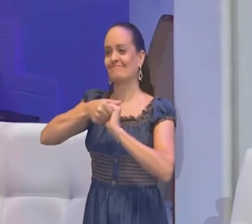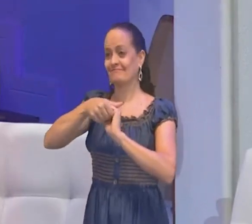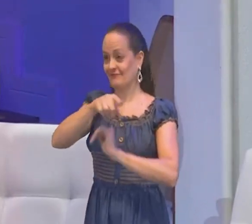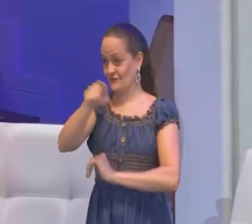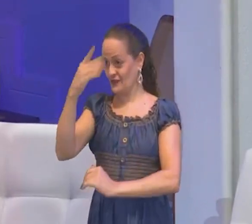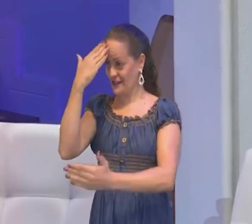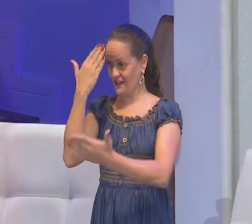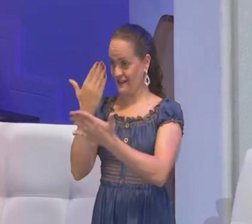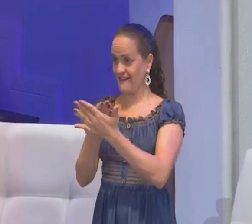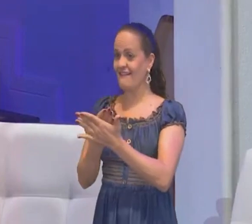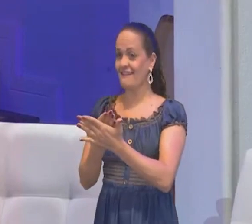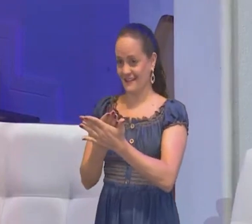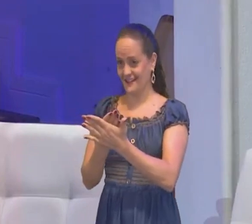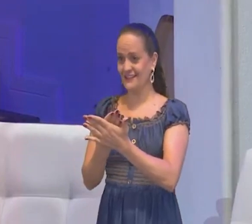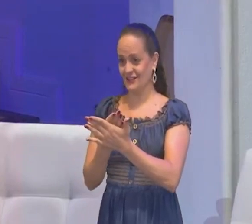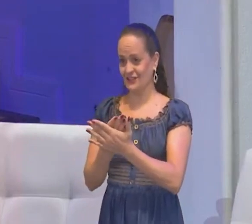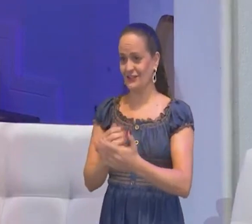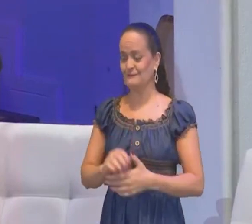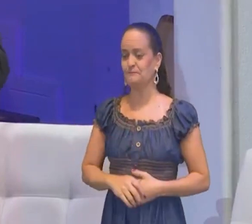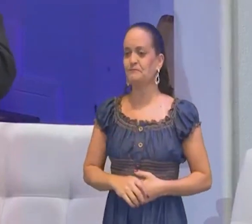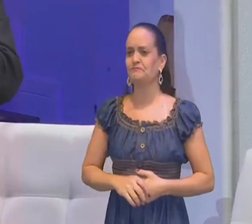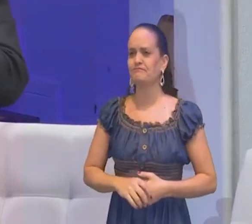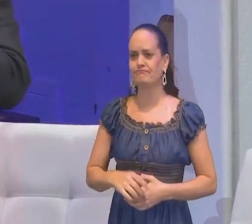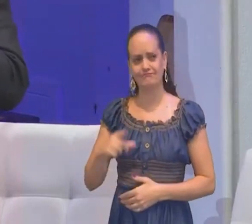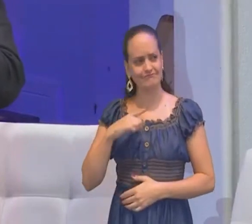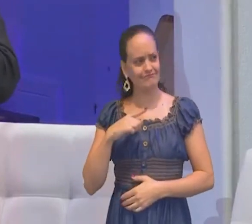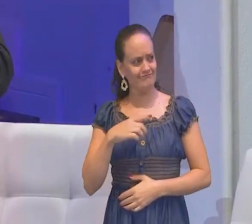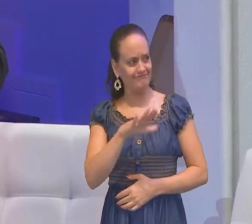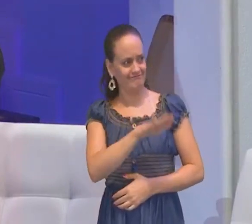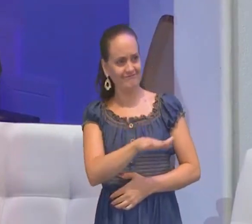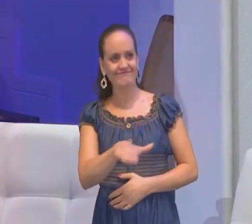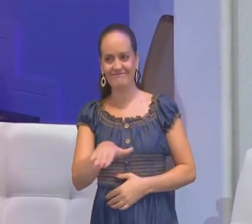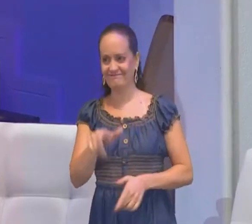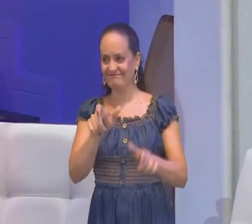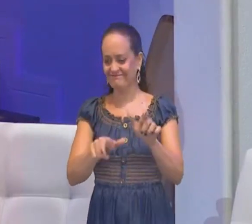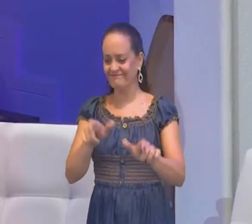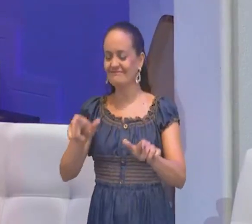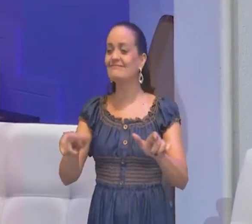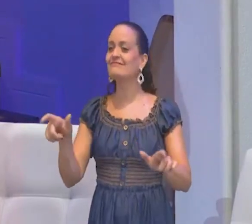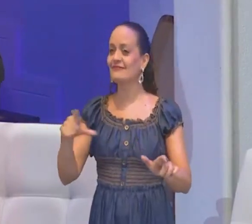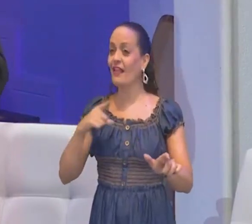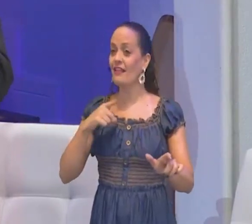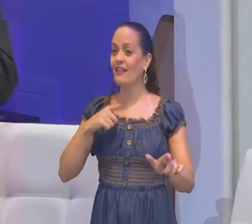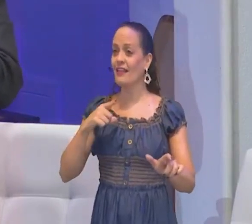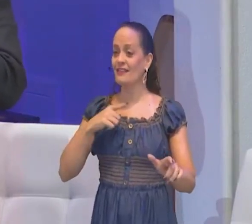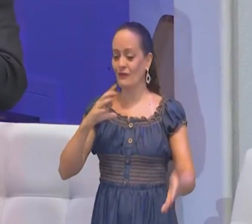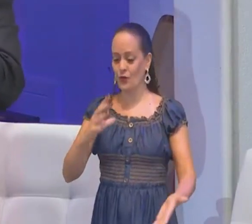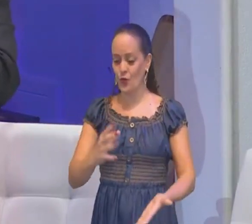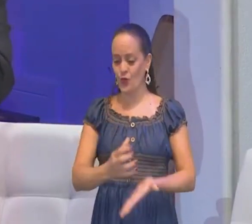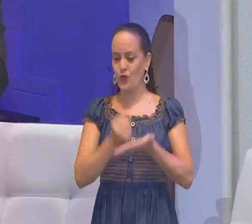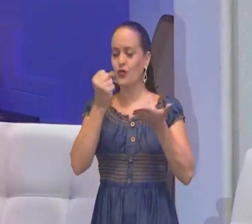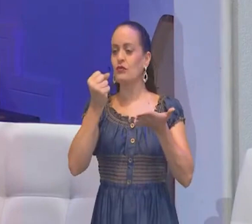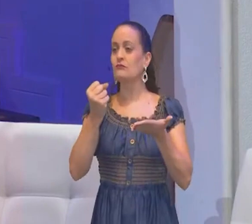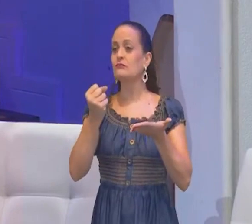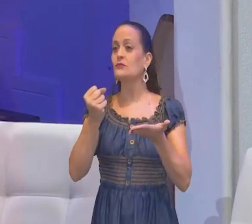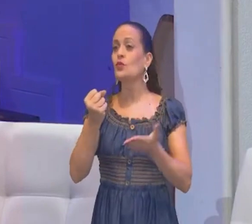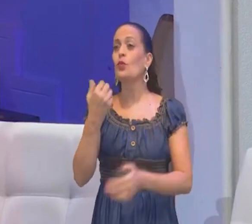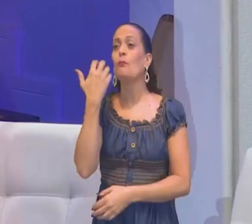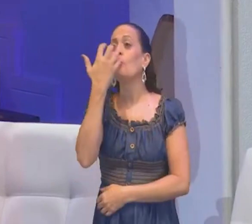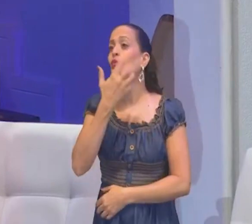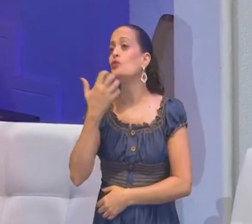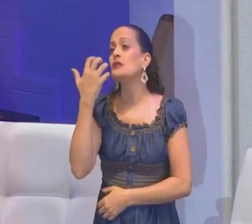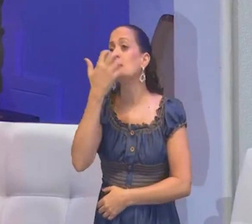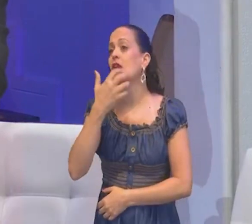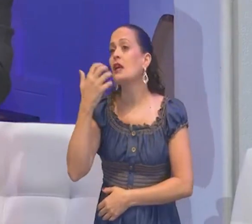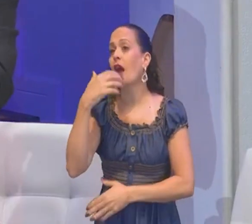creem. Alguns meninos e meninas foram alcançados por Jesus num musical de Páscoa da